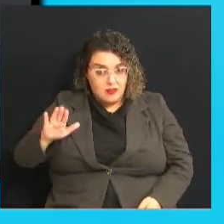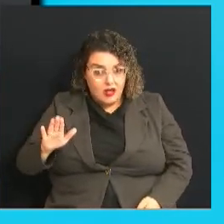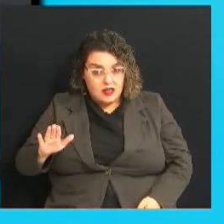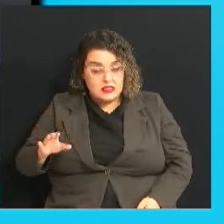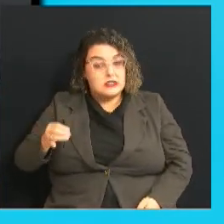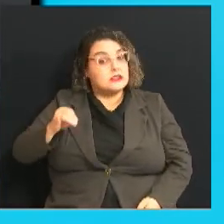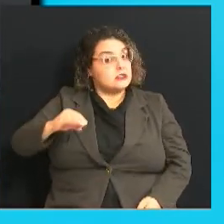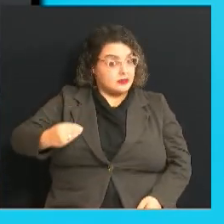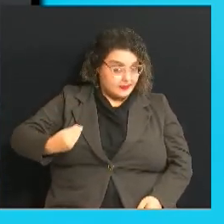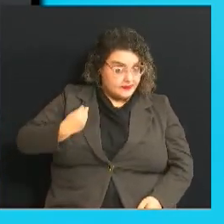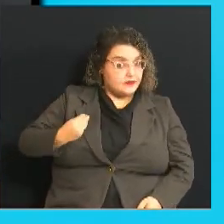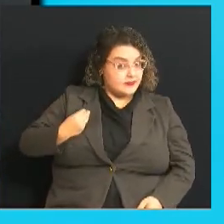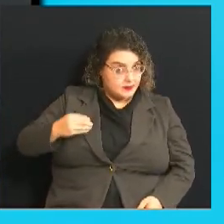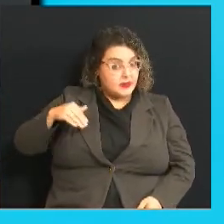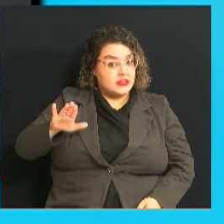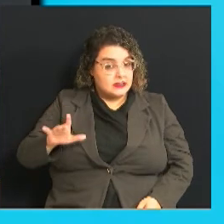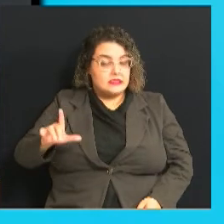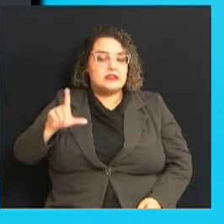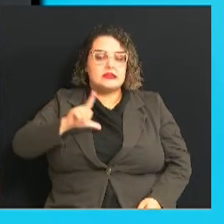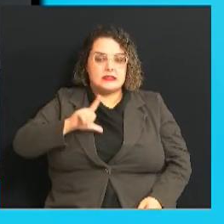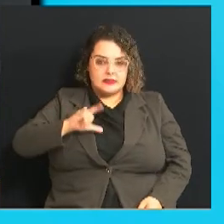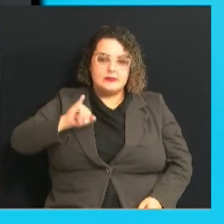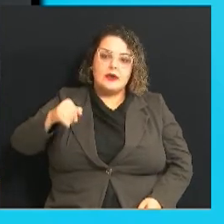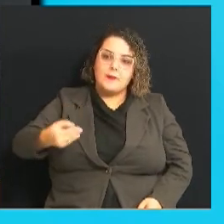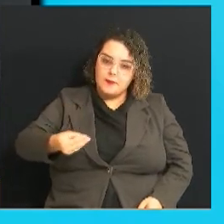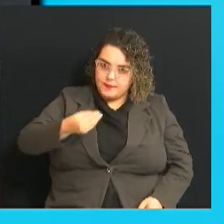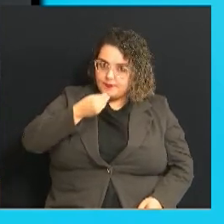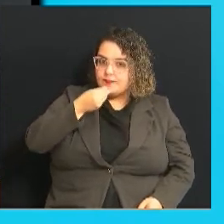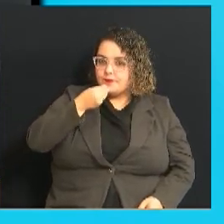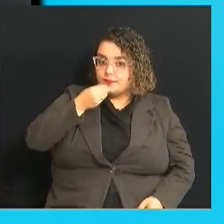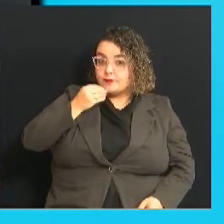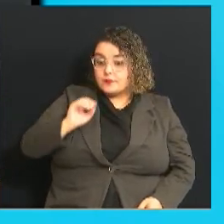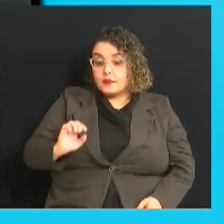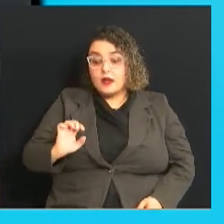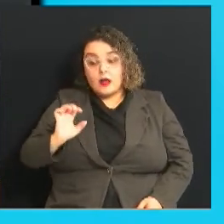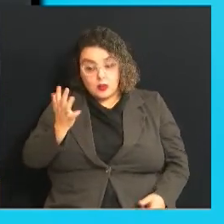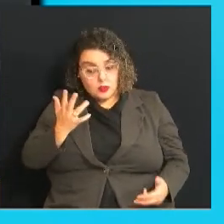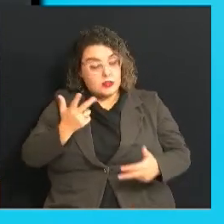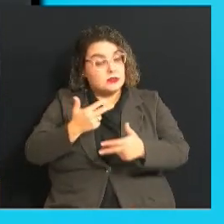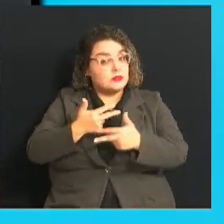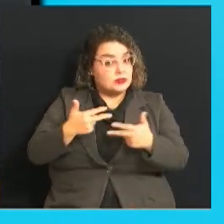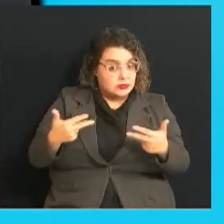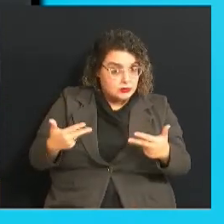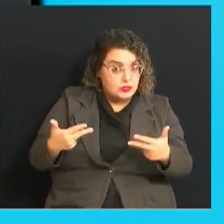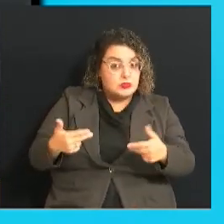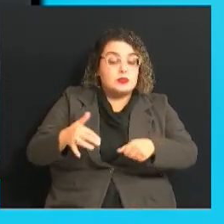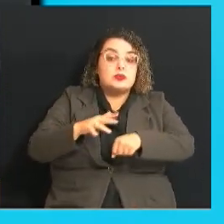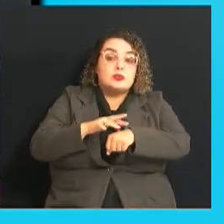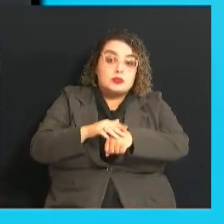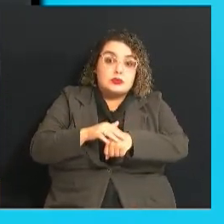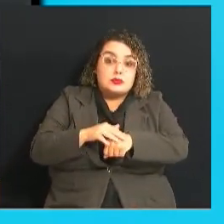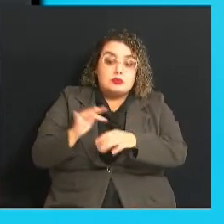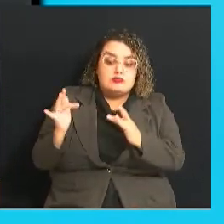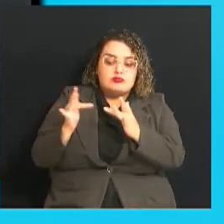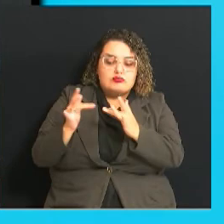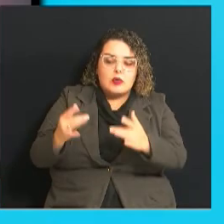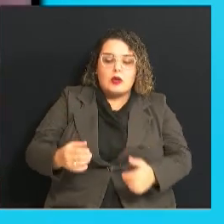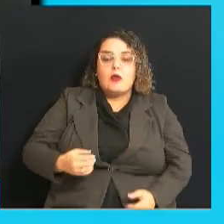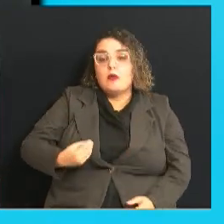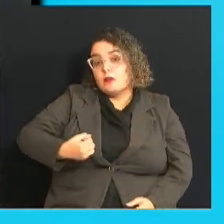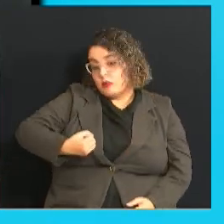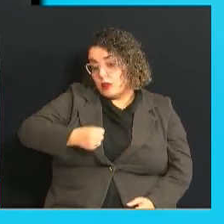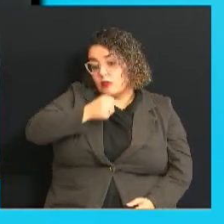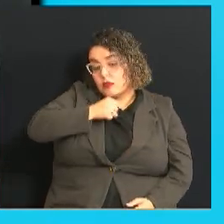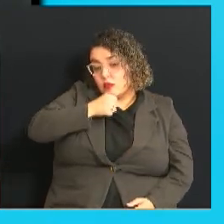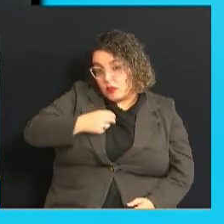mais, existe mais chance de acontecer doenças que estão relacionadas ao envelhecimento. E o grande